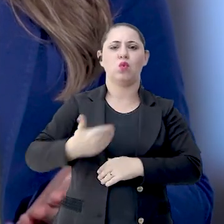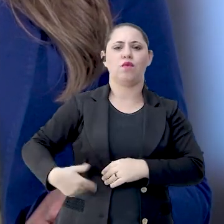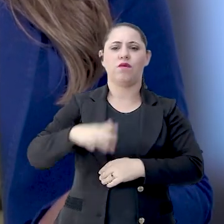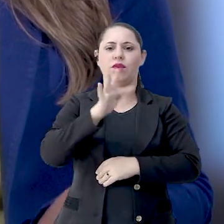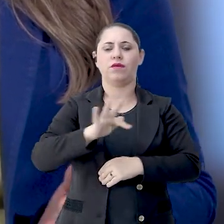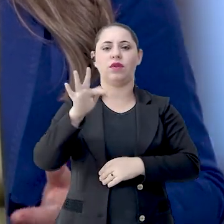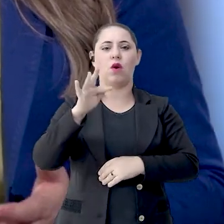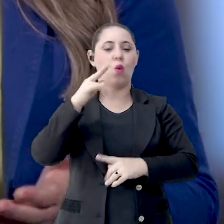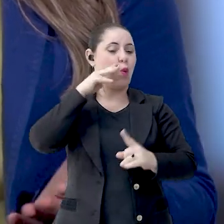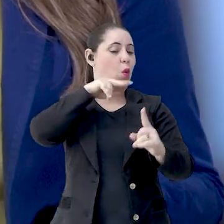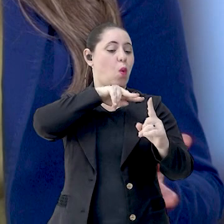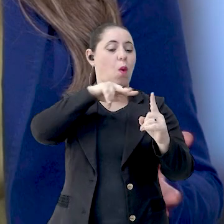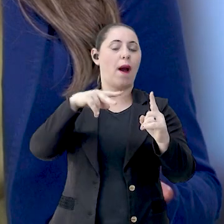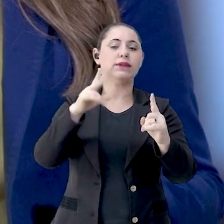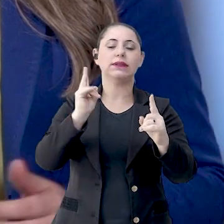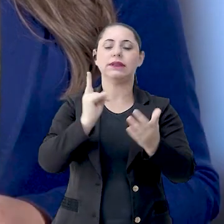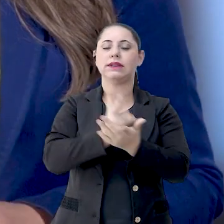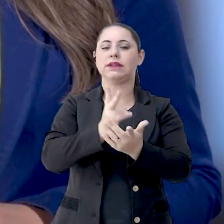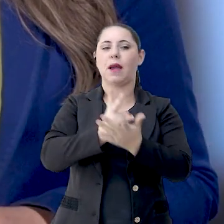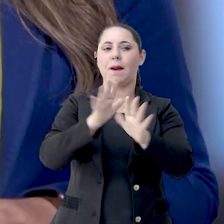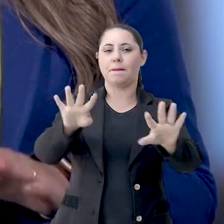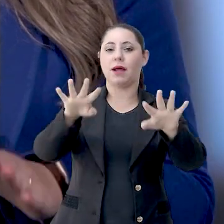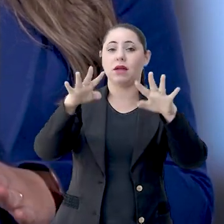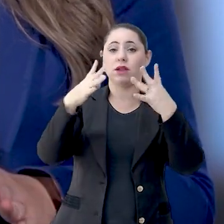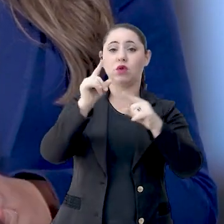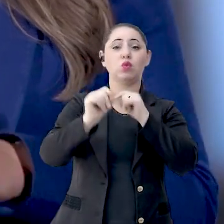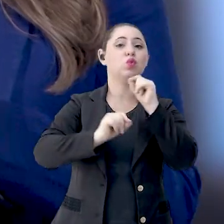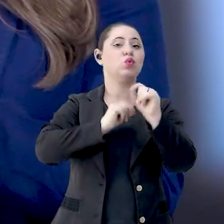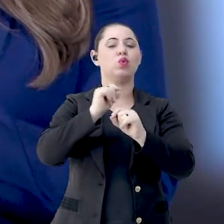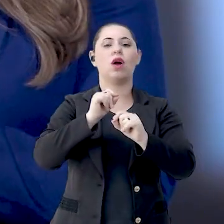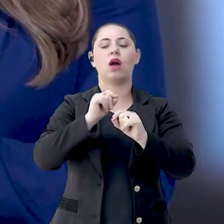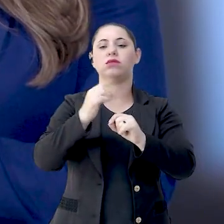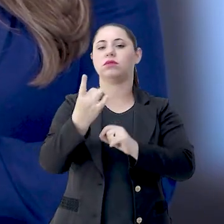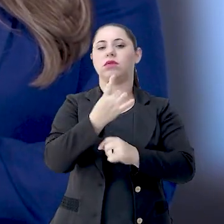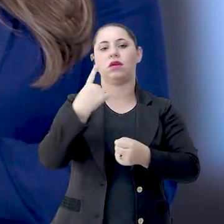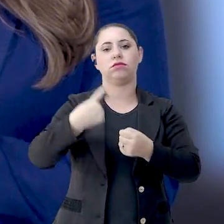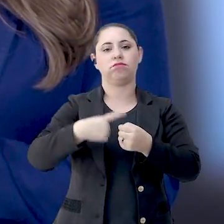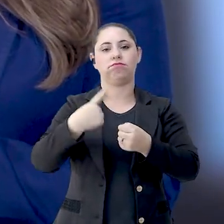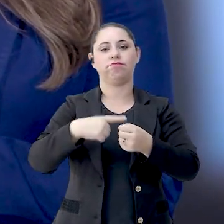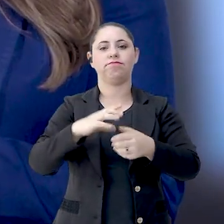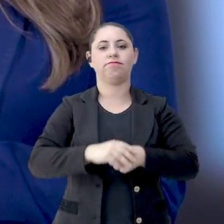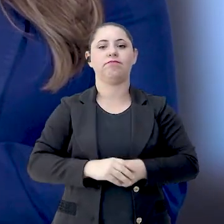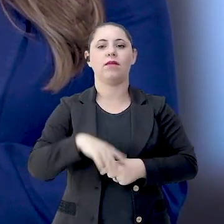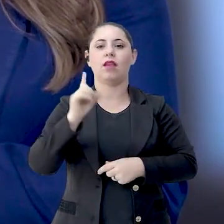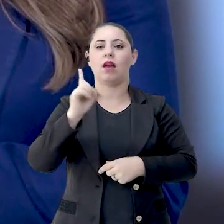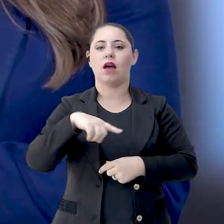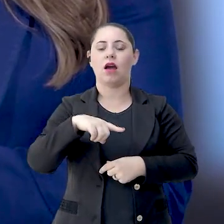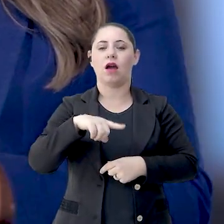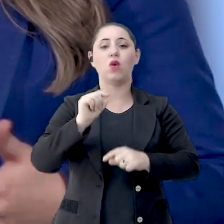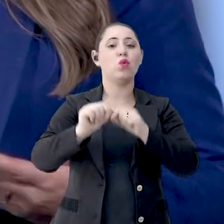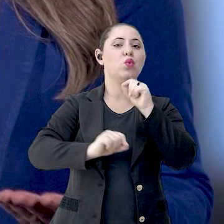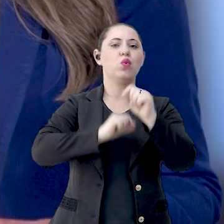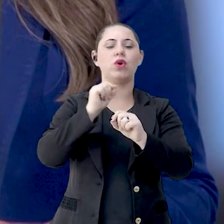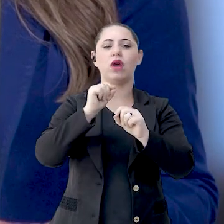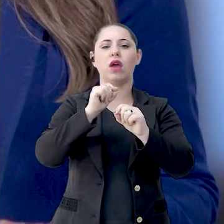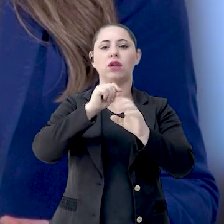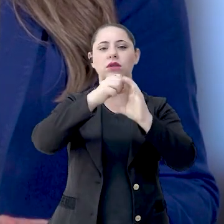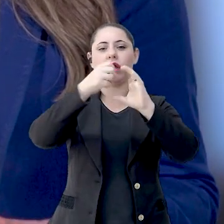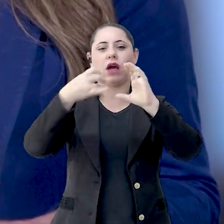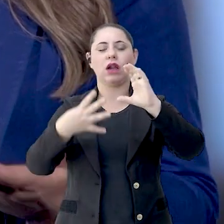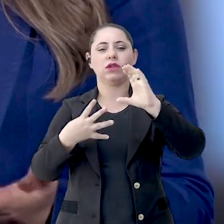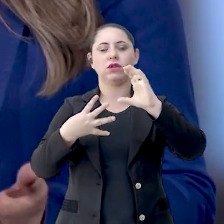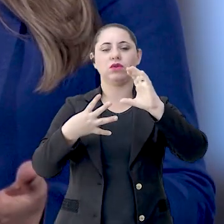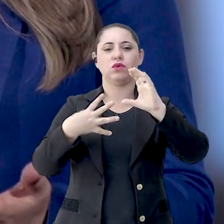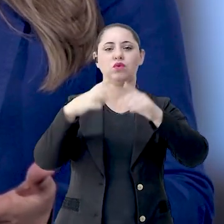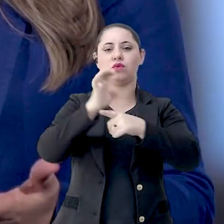projetos da União, os olhares devem estar atentos às dinâmicas de cada município. É bastante